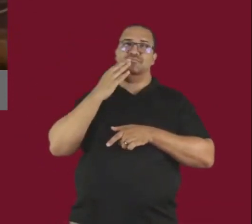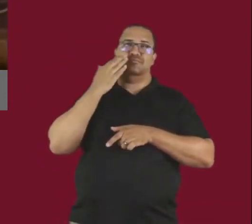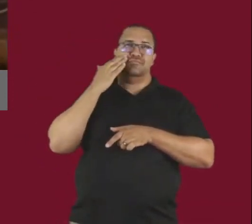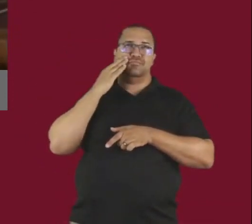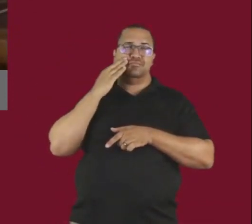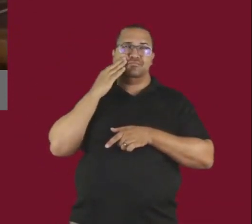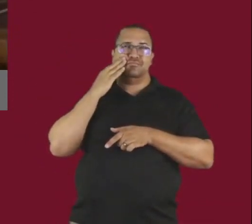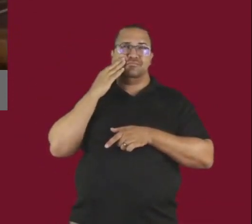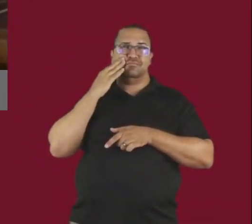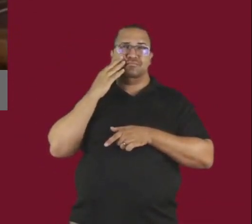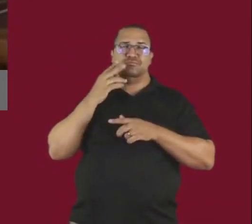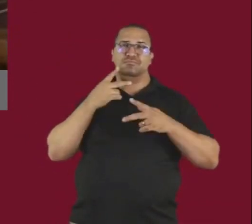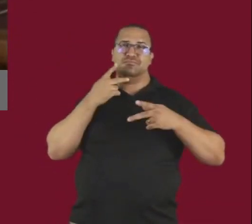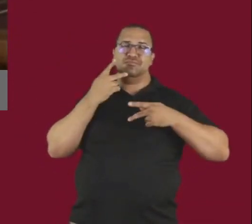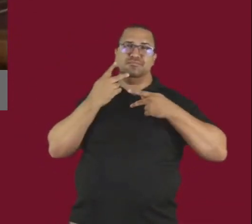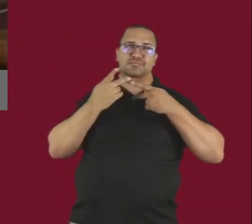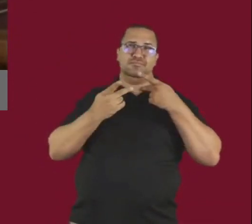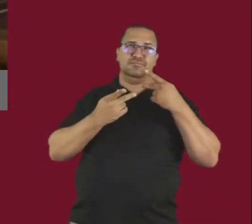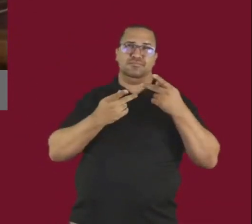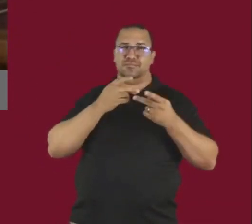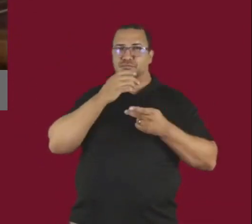falar, né?